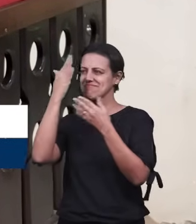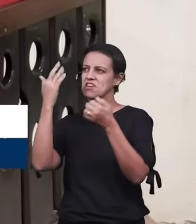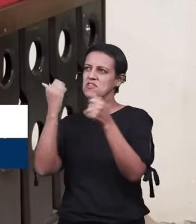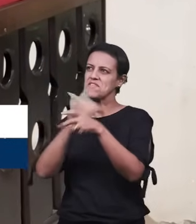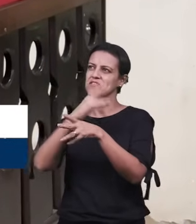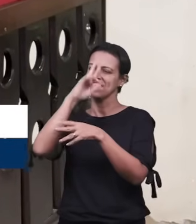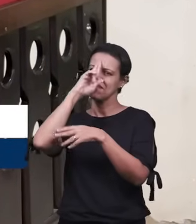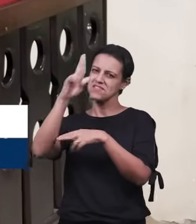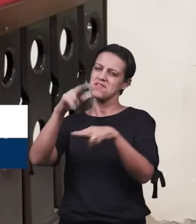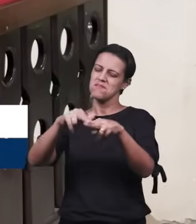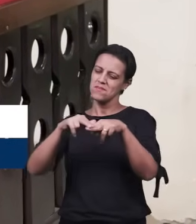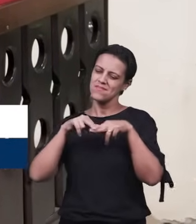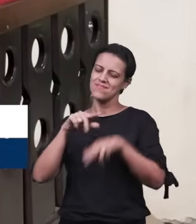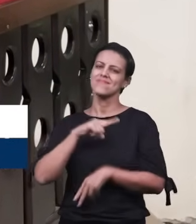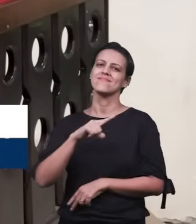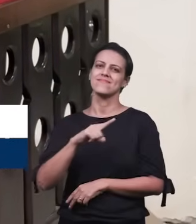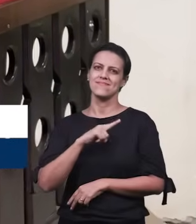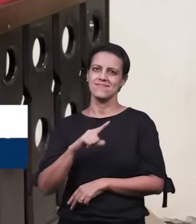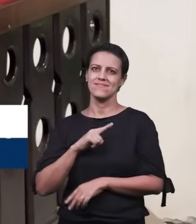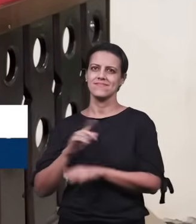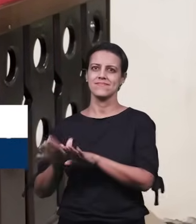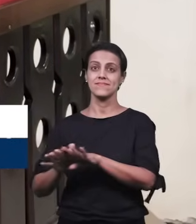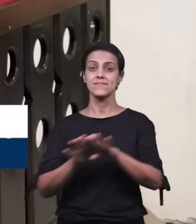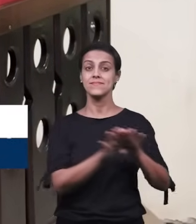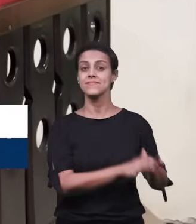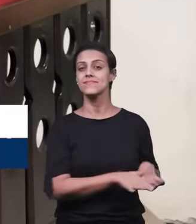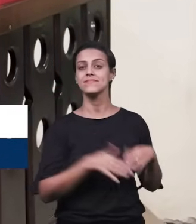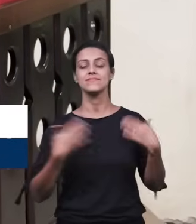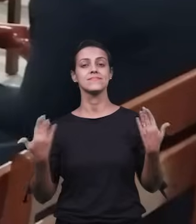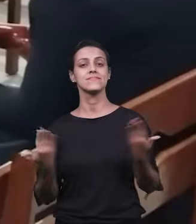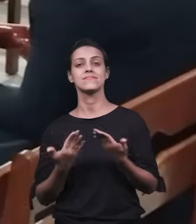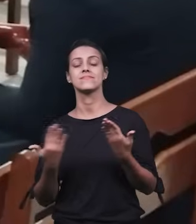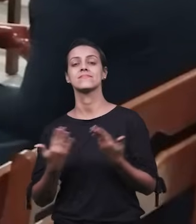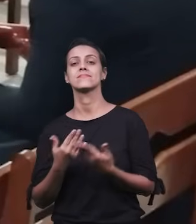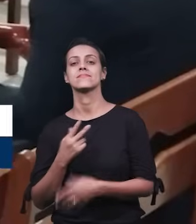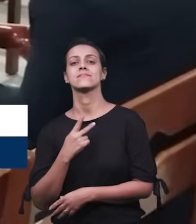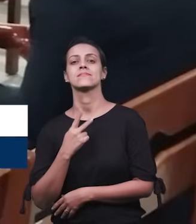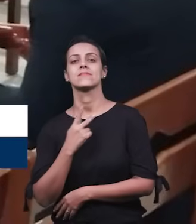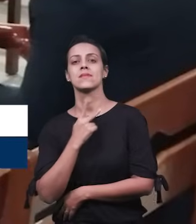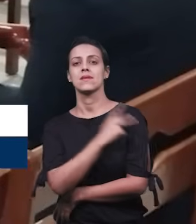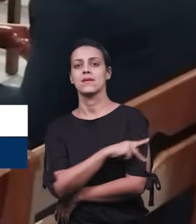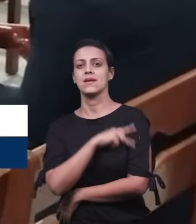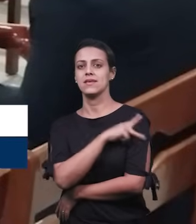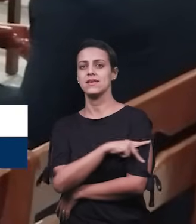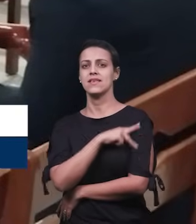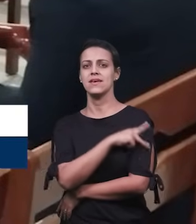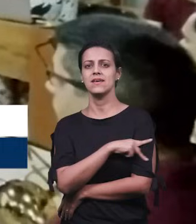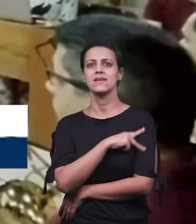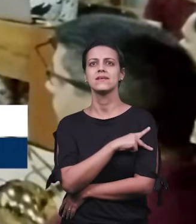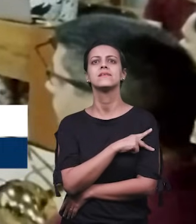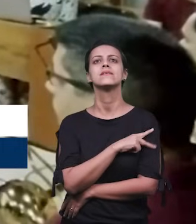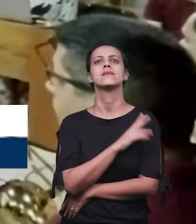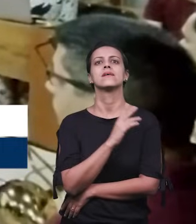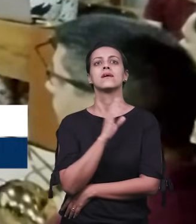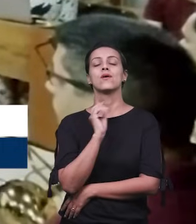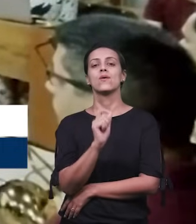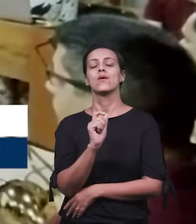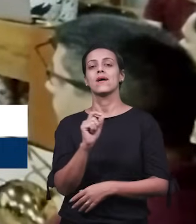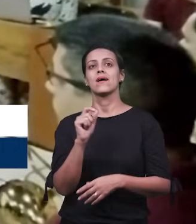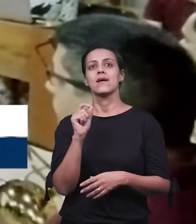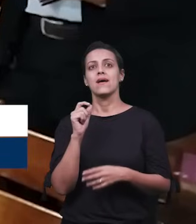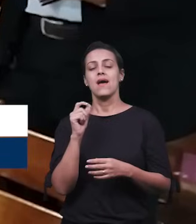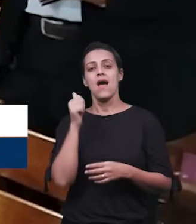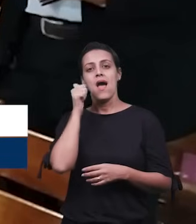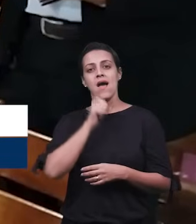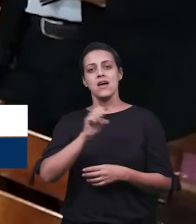temos muitos motivos para glorificar ao nome do Senhor. Agora vamos para o estado do Piauí. E quem conta as bênçãos